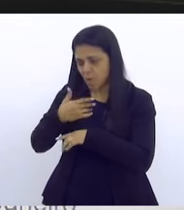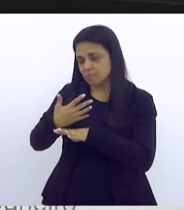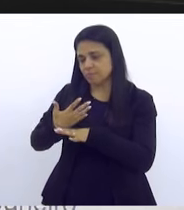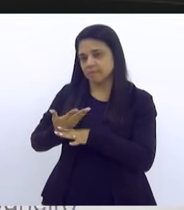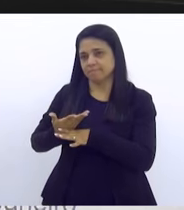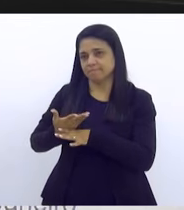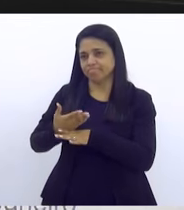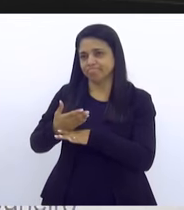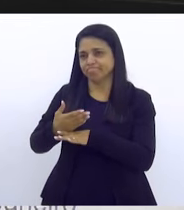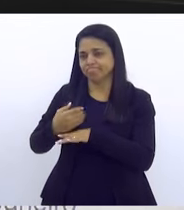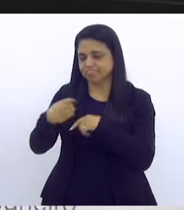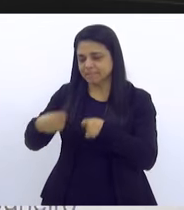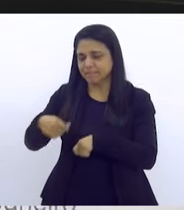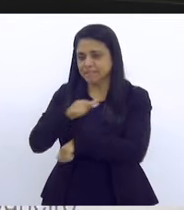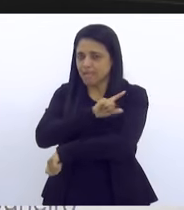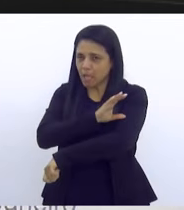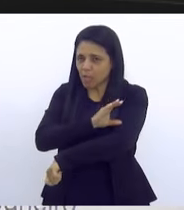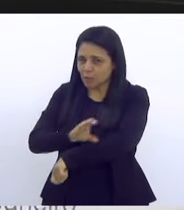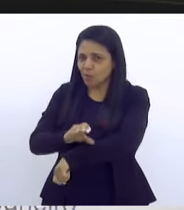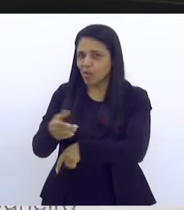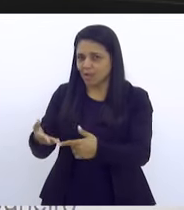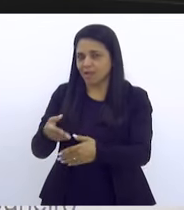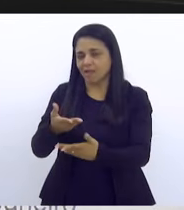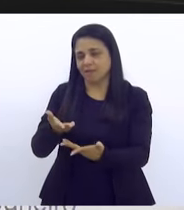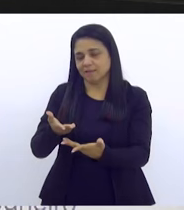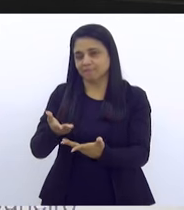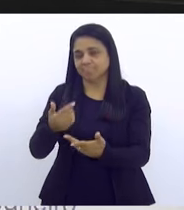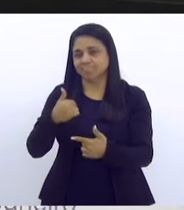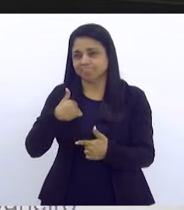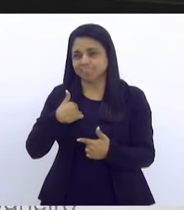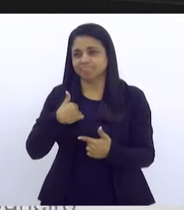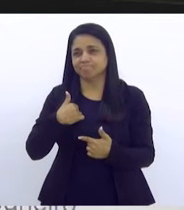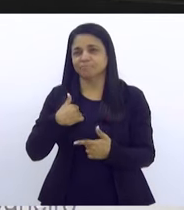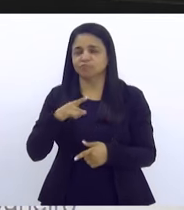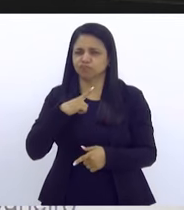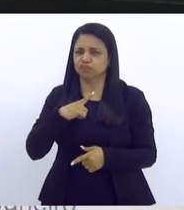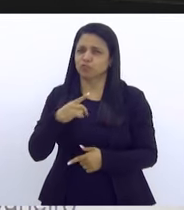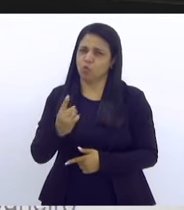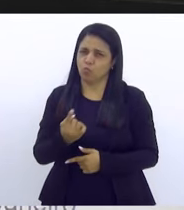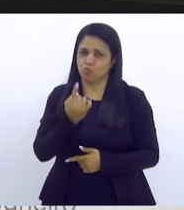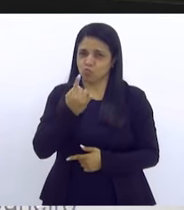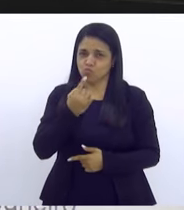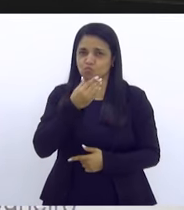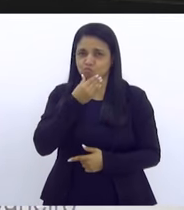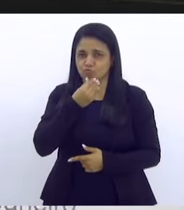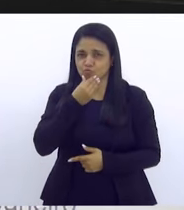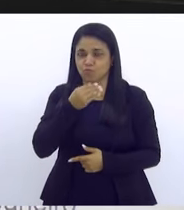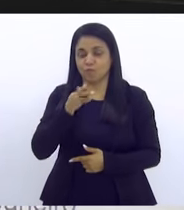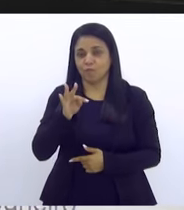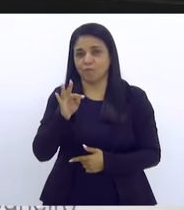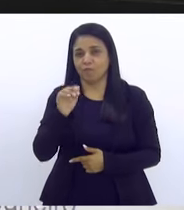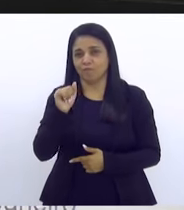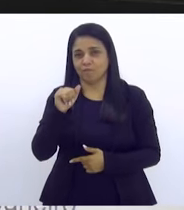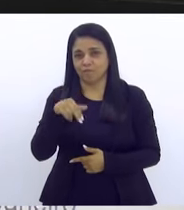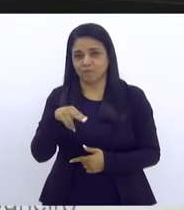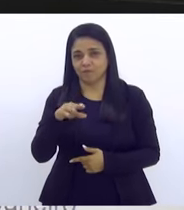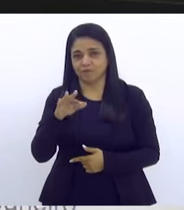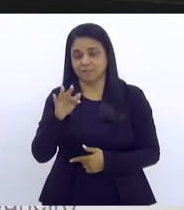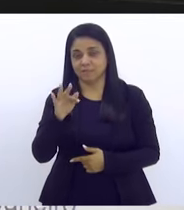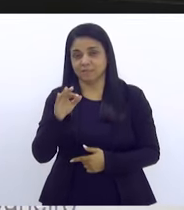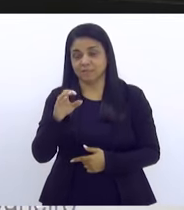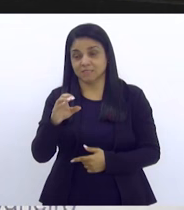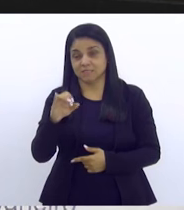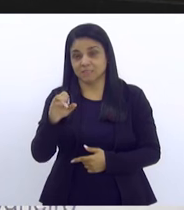indisciplina. E eu, por diversas vezes, eu tinha um que se chamava, que a gente brincava, chamava ele, era Francisco, eu chamava ele de